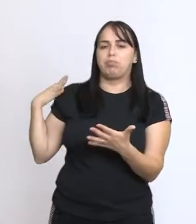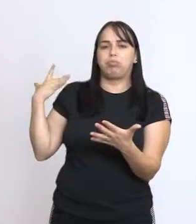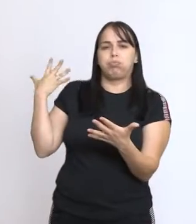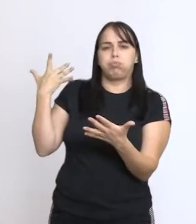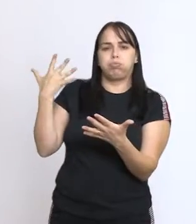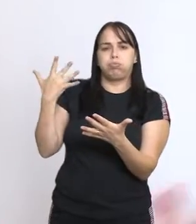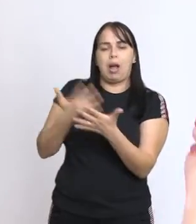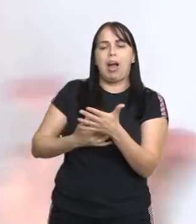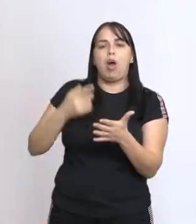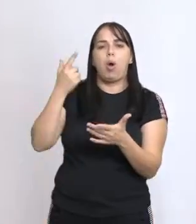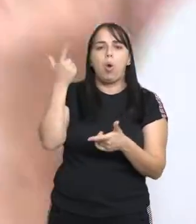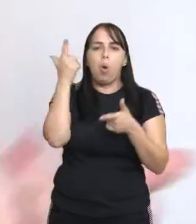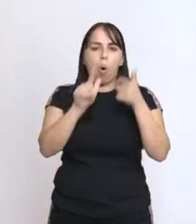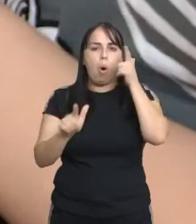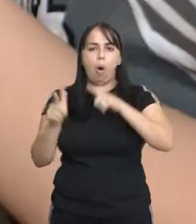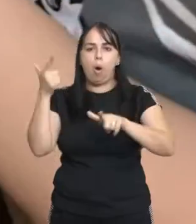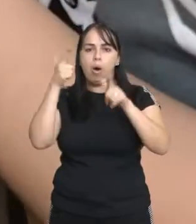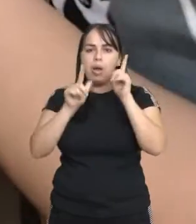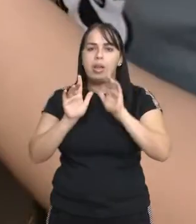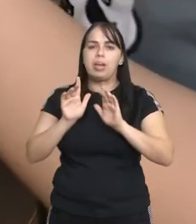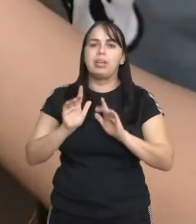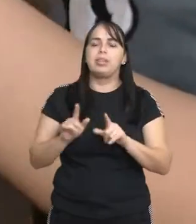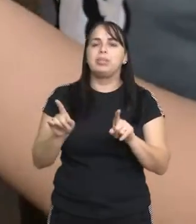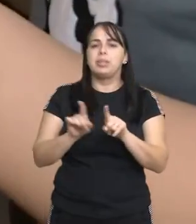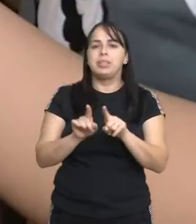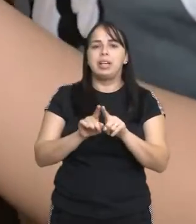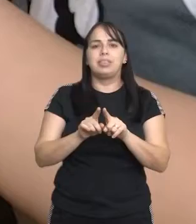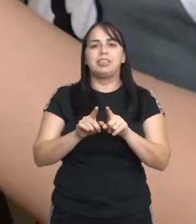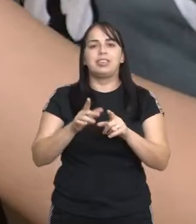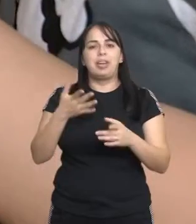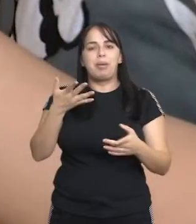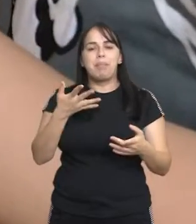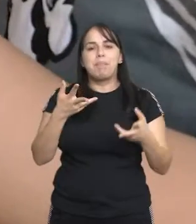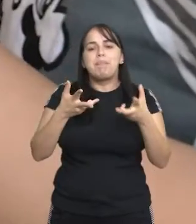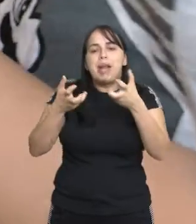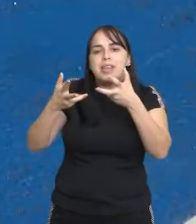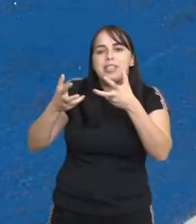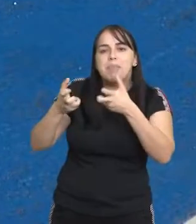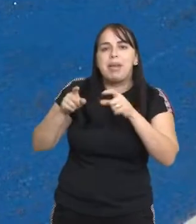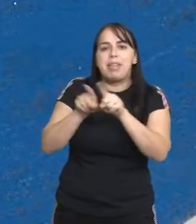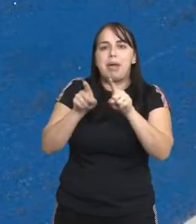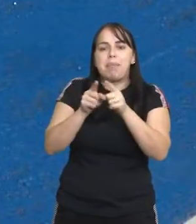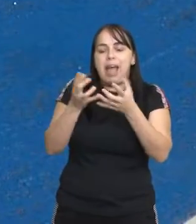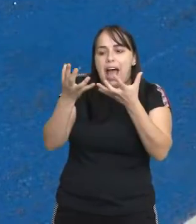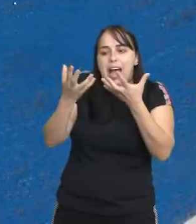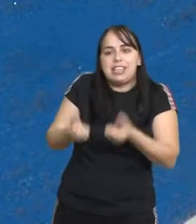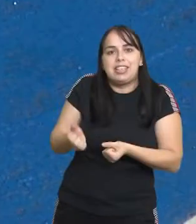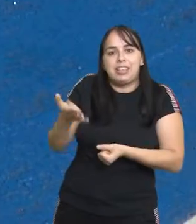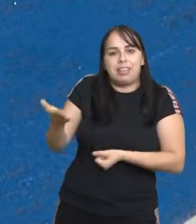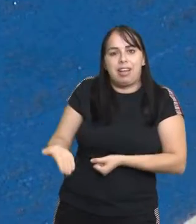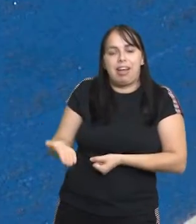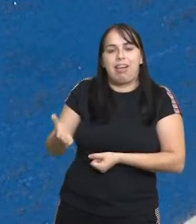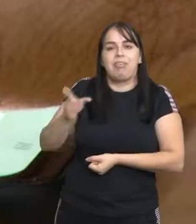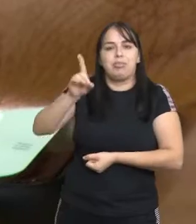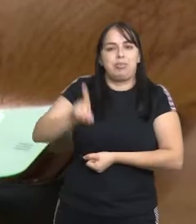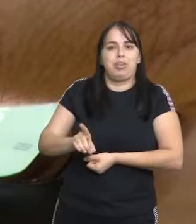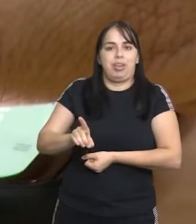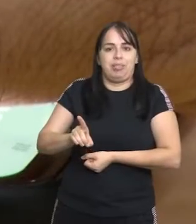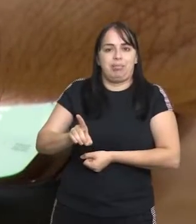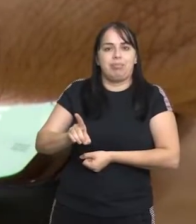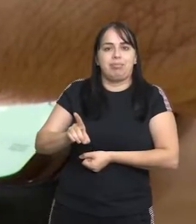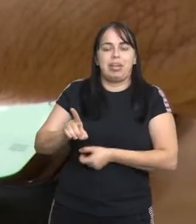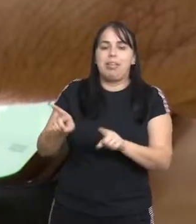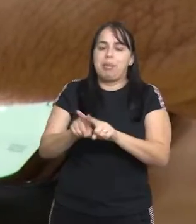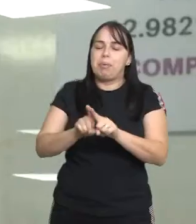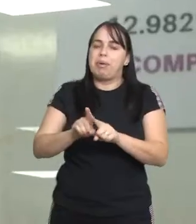algumas conquistas foram alcançadas, como maior visibilidade, aceitação e também aprovação de leis que garantam os direitos